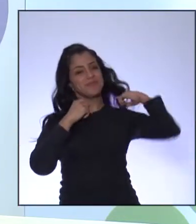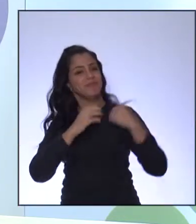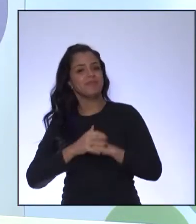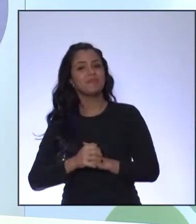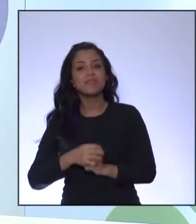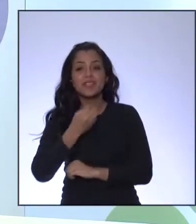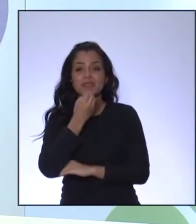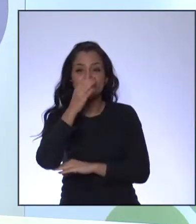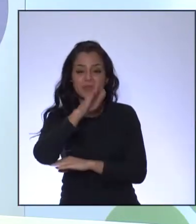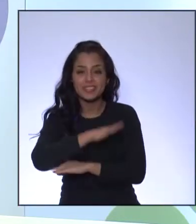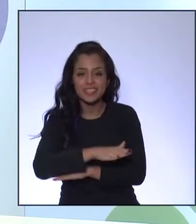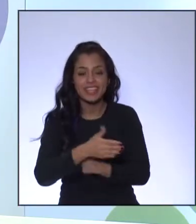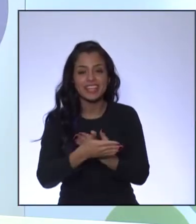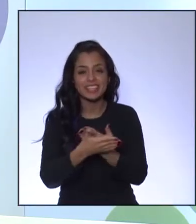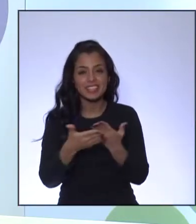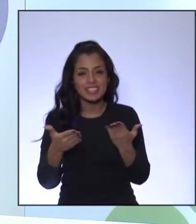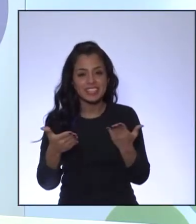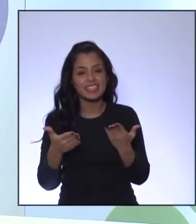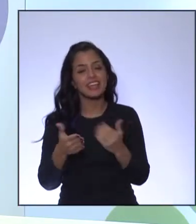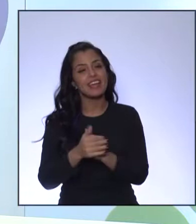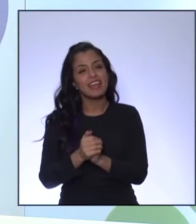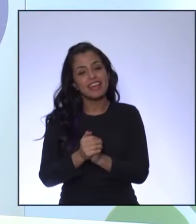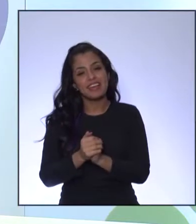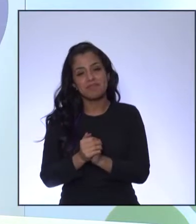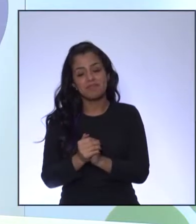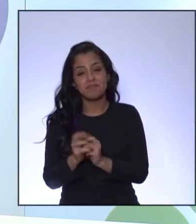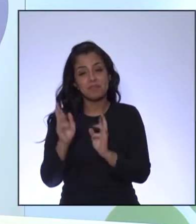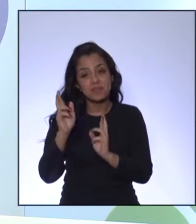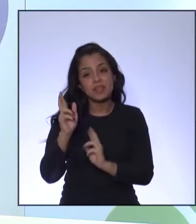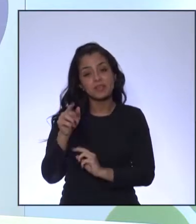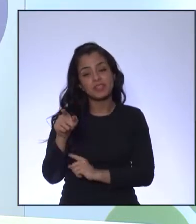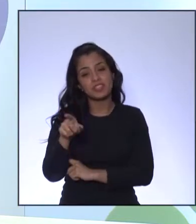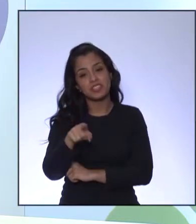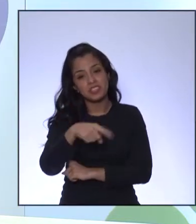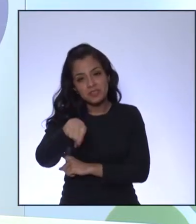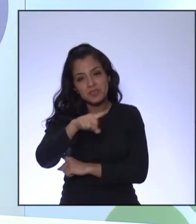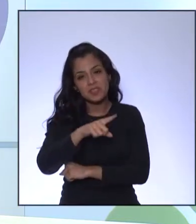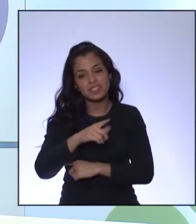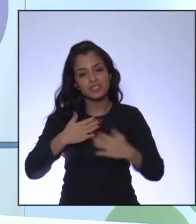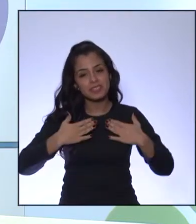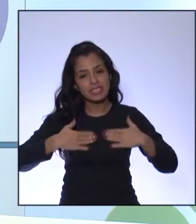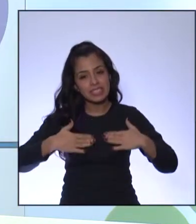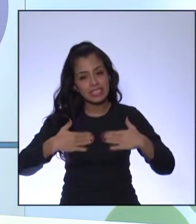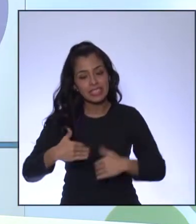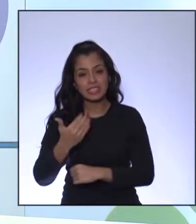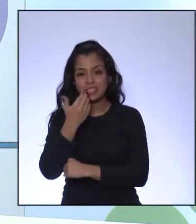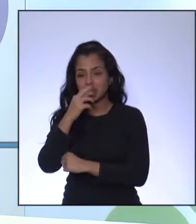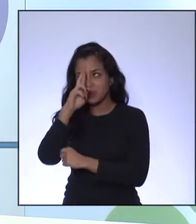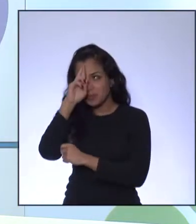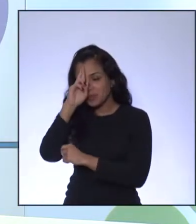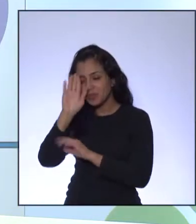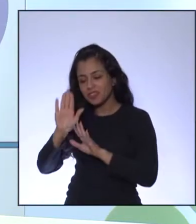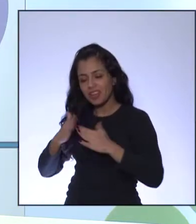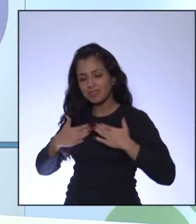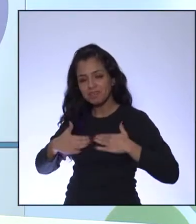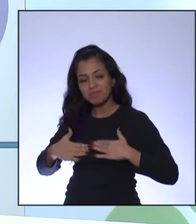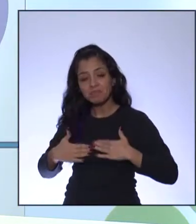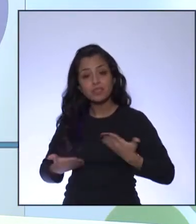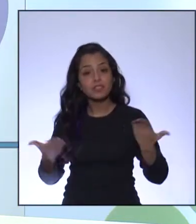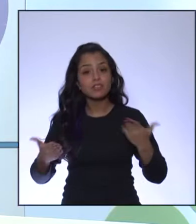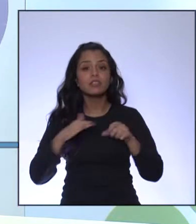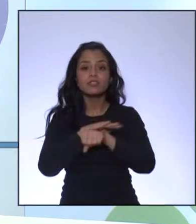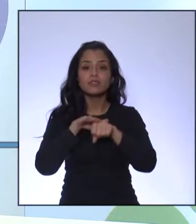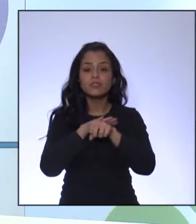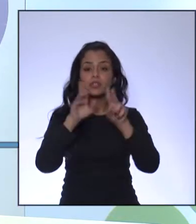Boa tarde. Como vocês estão? Espero que tenham descansado um pouquinho, agora à tarde, depois do almoço. E a gente vai conversar um pouco